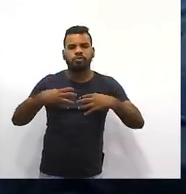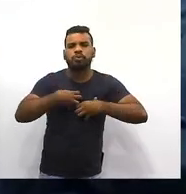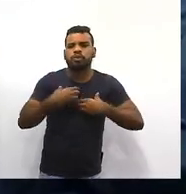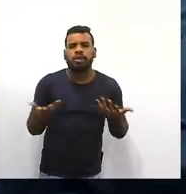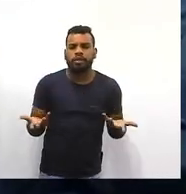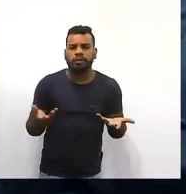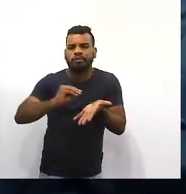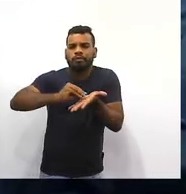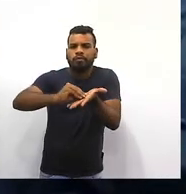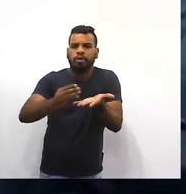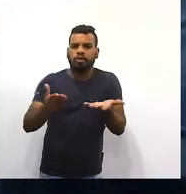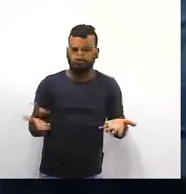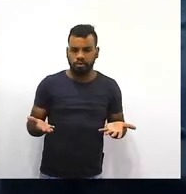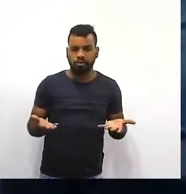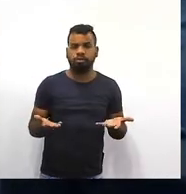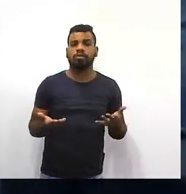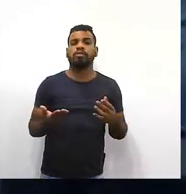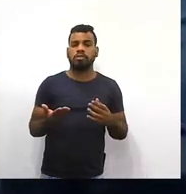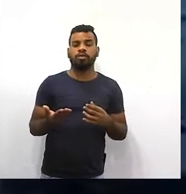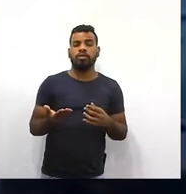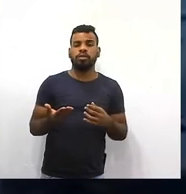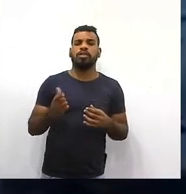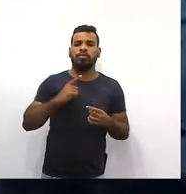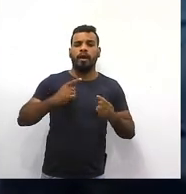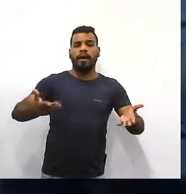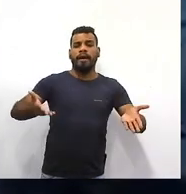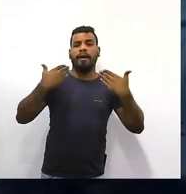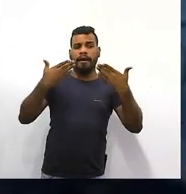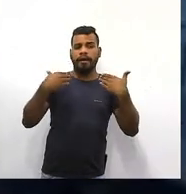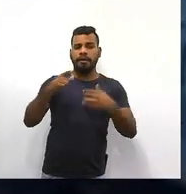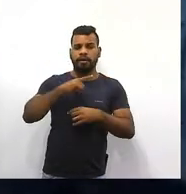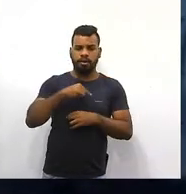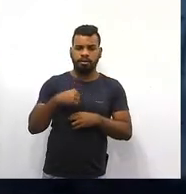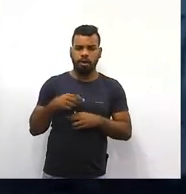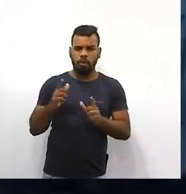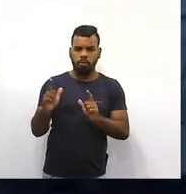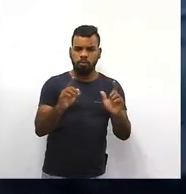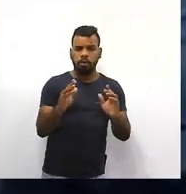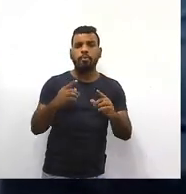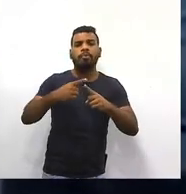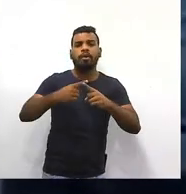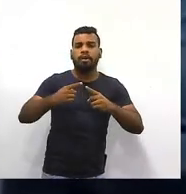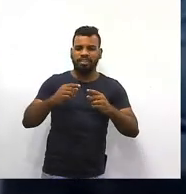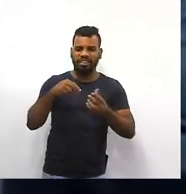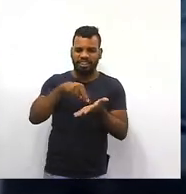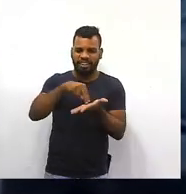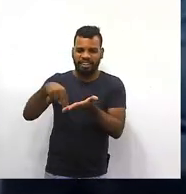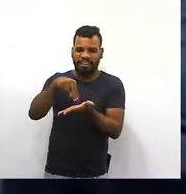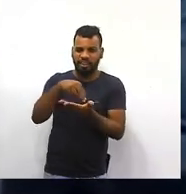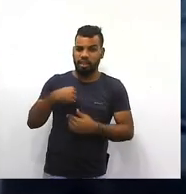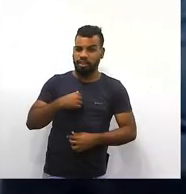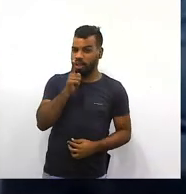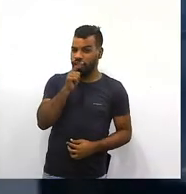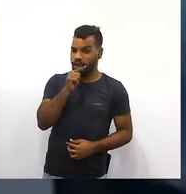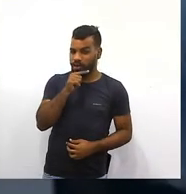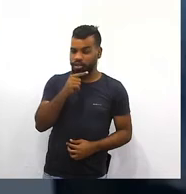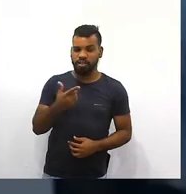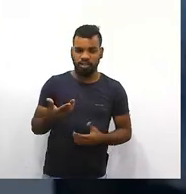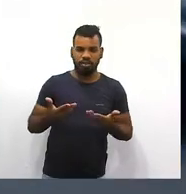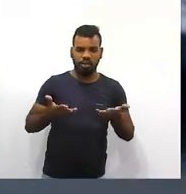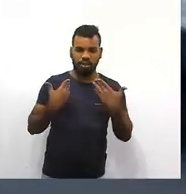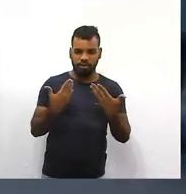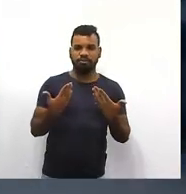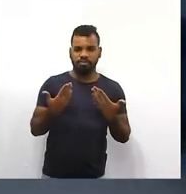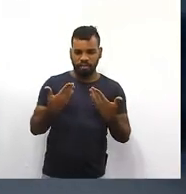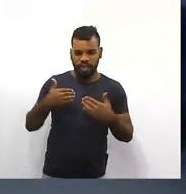Pra gente aqui, né? Pra gente, tava um calor danado, eu mudei a posição, porque tava um calor pra beber água agora aqui, que a gente tá vivo, direto